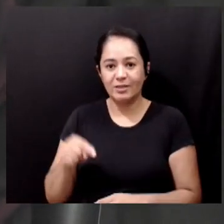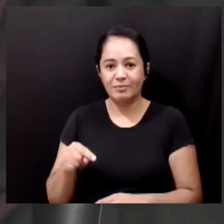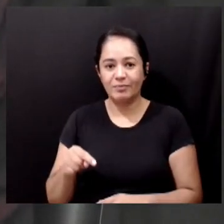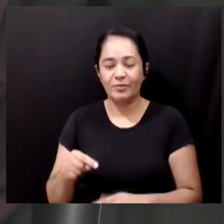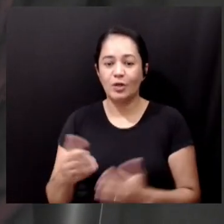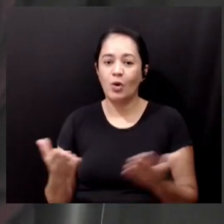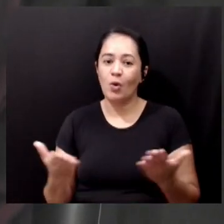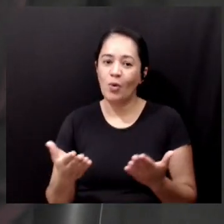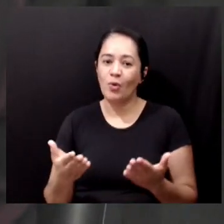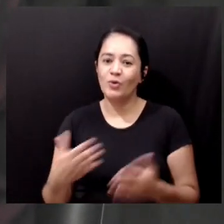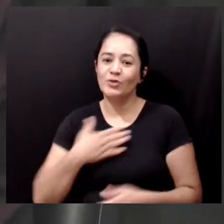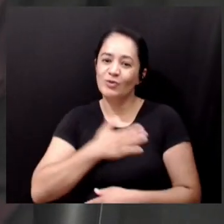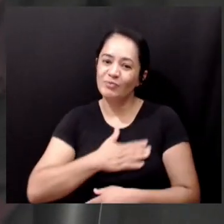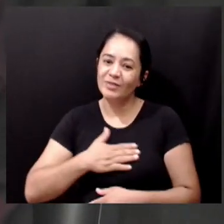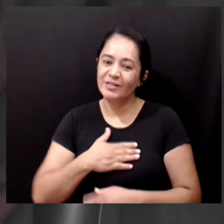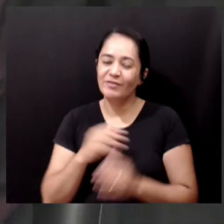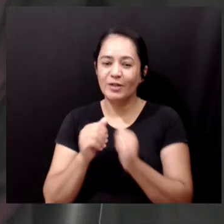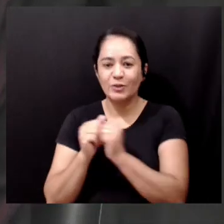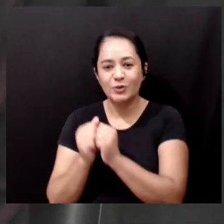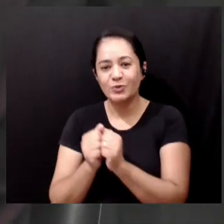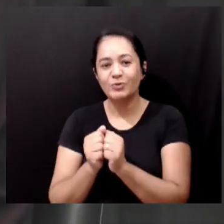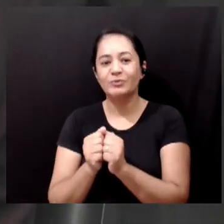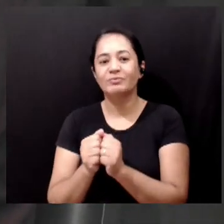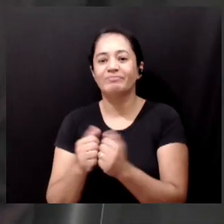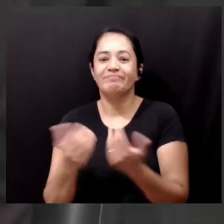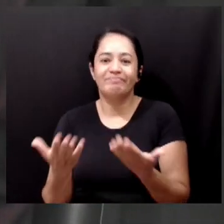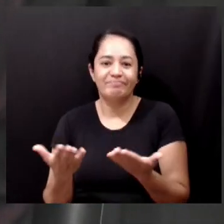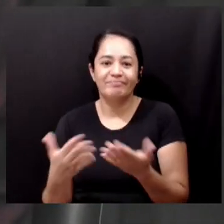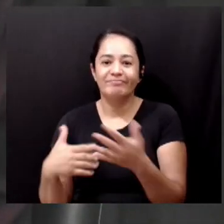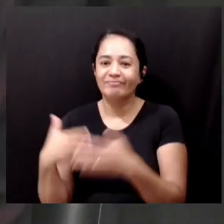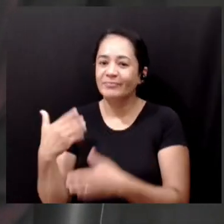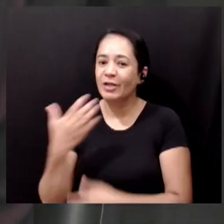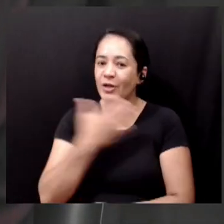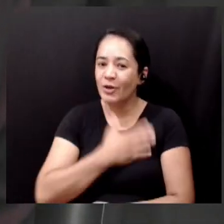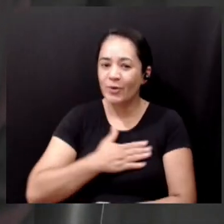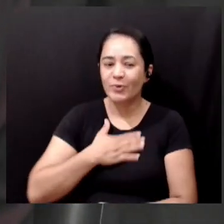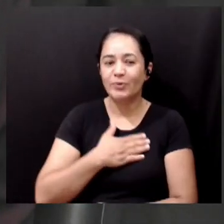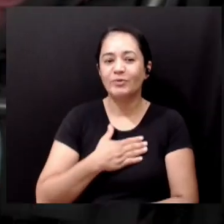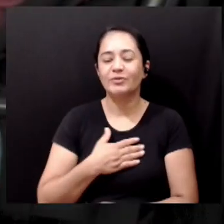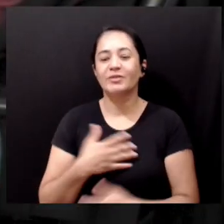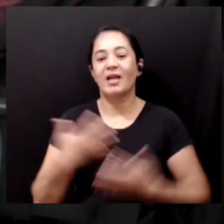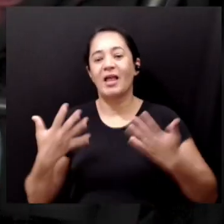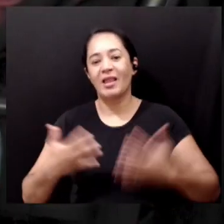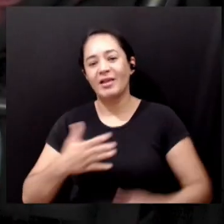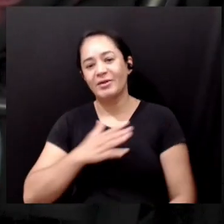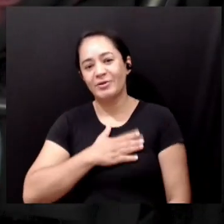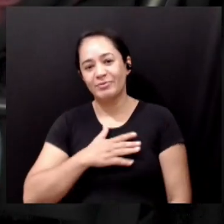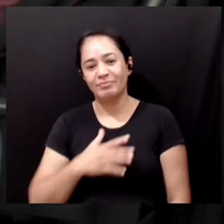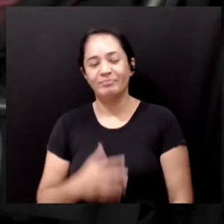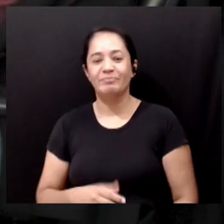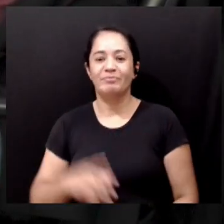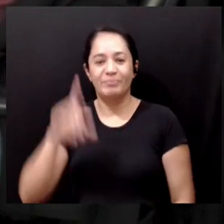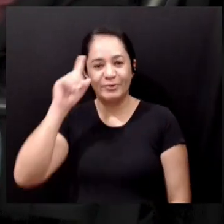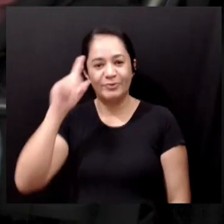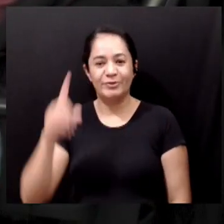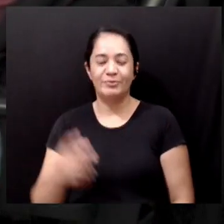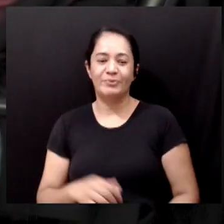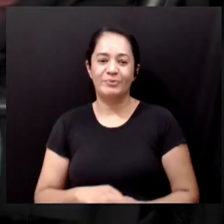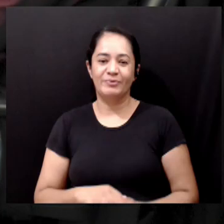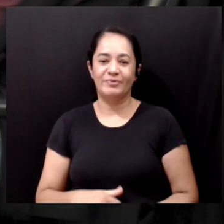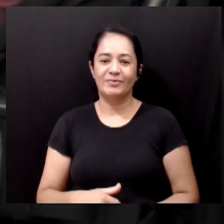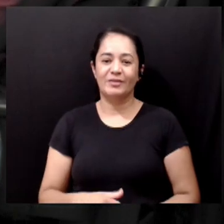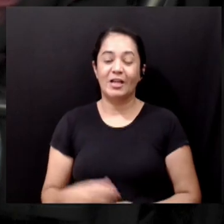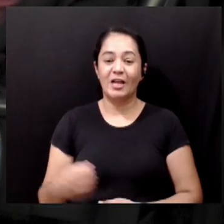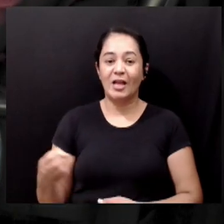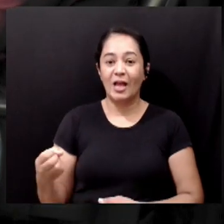prazer de ficar com ela um momento. Então, isso é muito bom, né? Alegra o meu dia, né? Isso Sim. faz parte. Renova as energias, né?